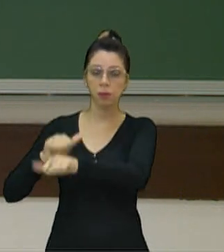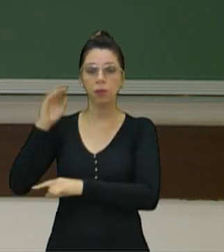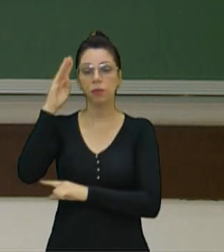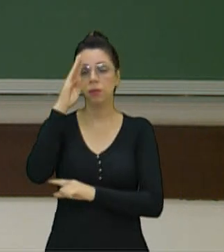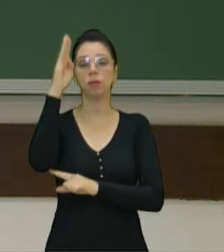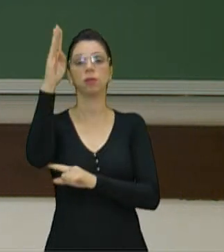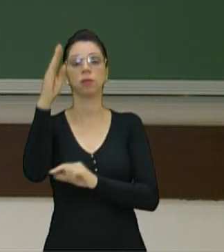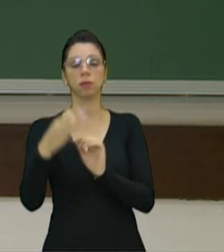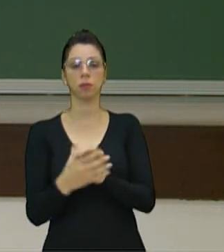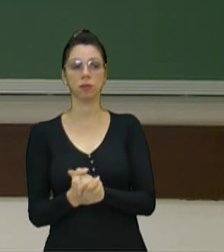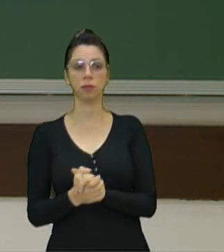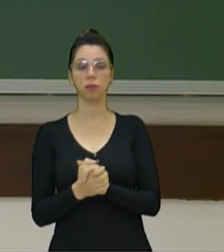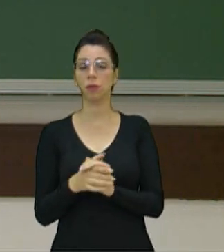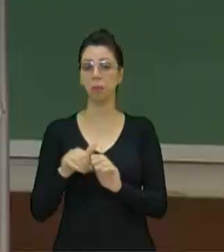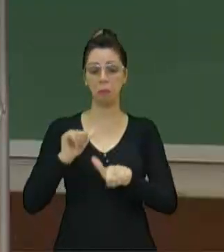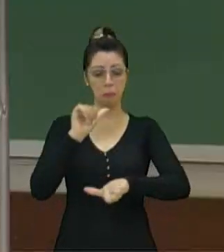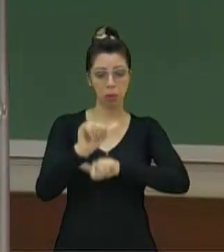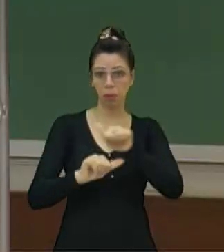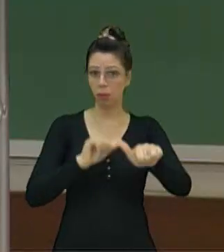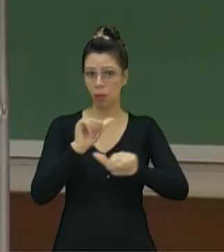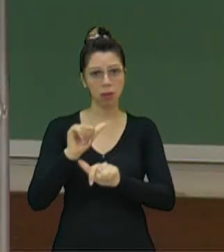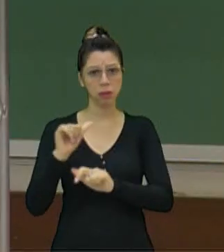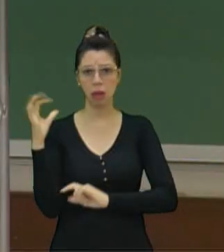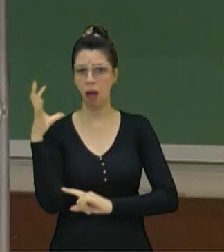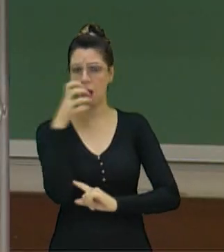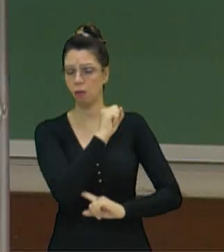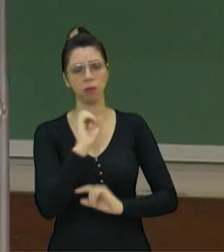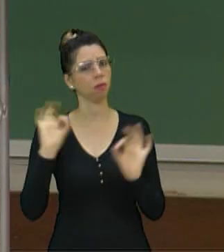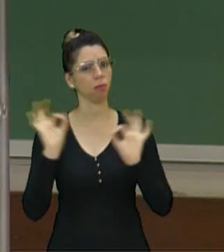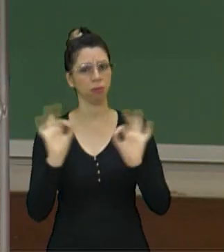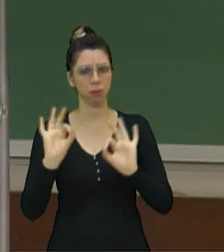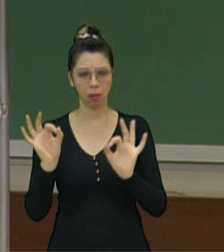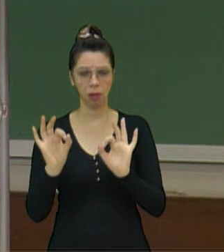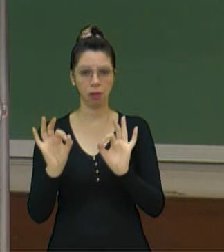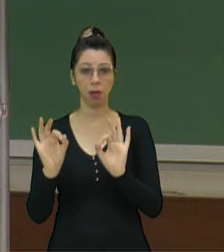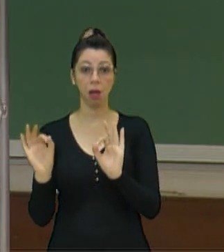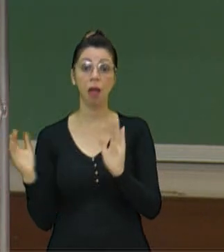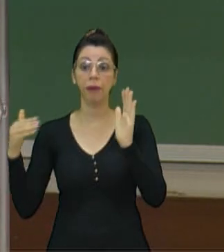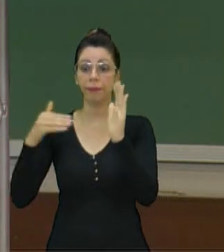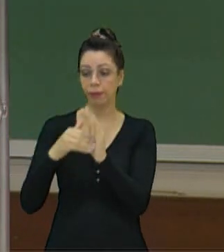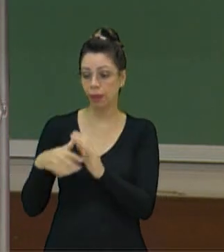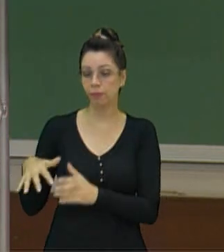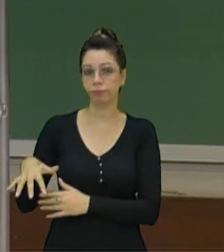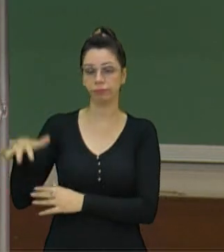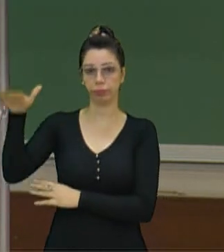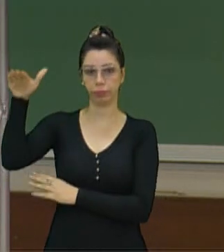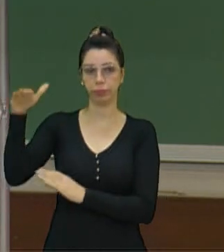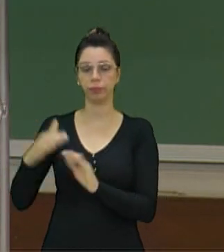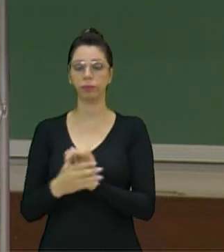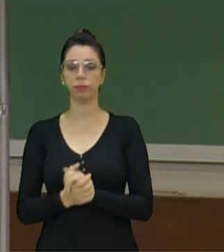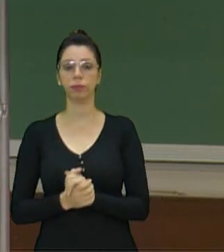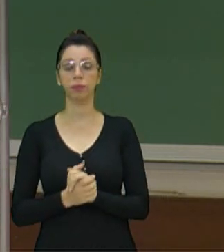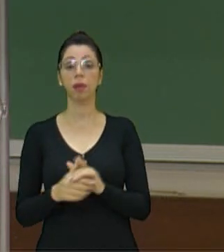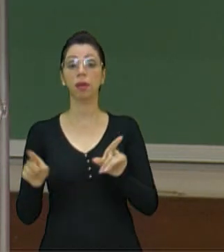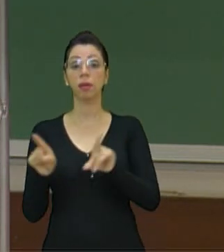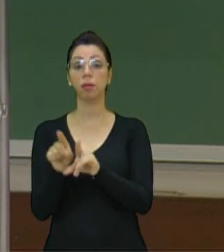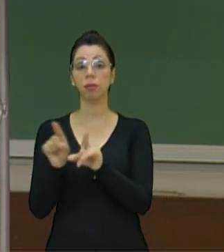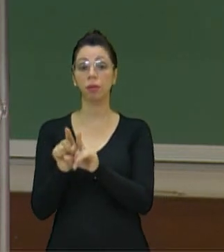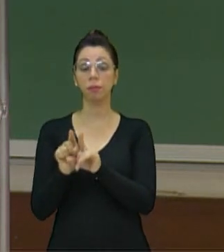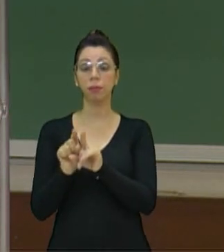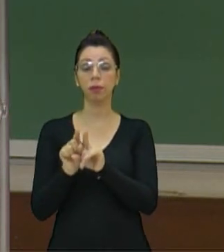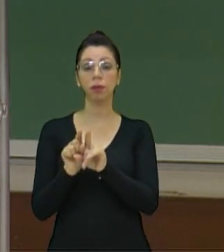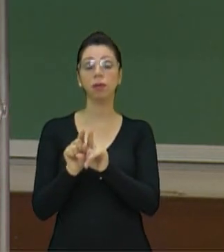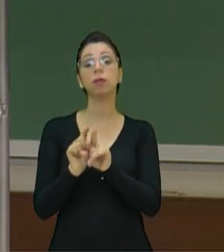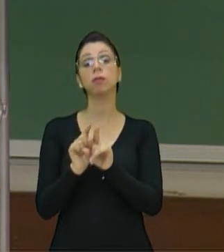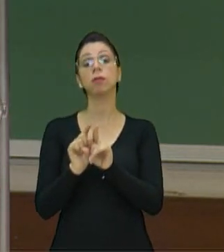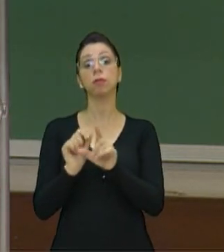indivíduo recém-nascido não sofre mudanças tão radicais, tão extremas, até se chegar na fase adulta. E existe o desenvolvimento indireto,